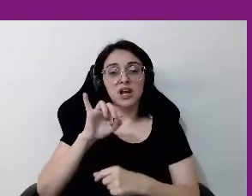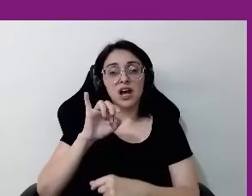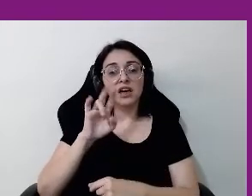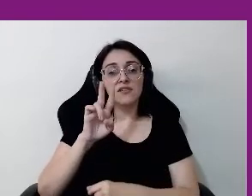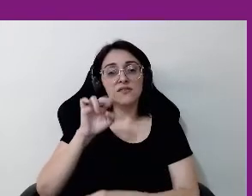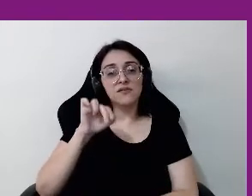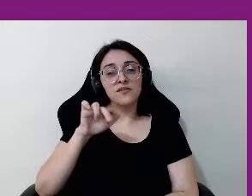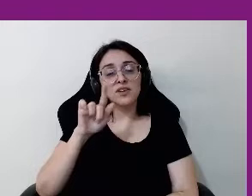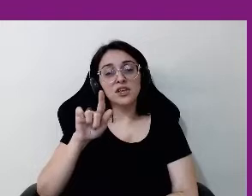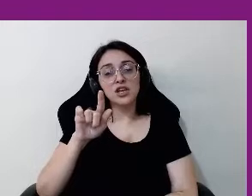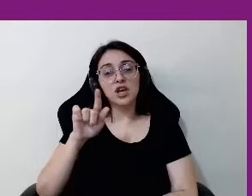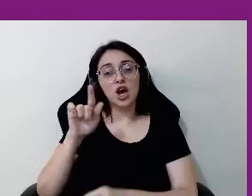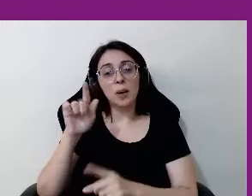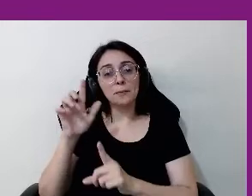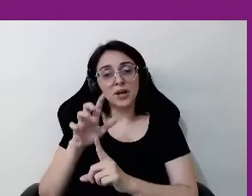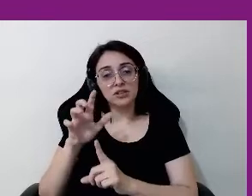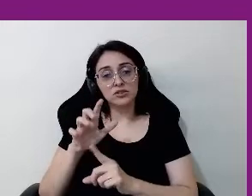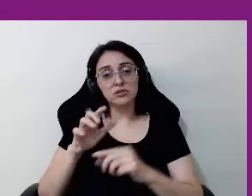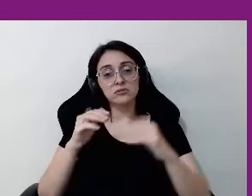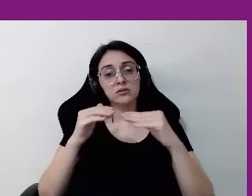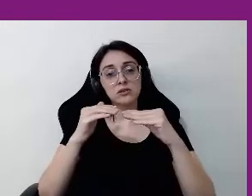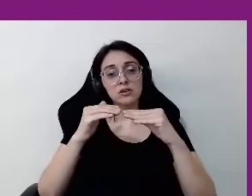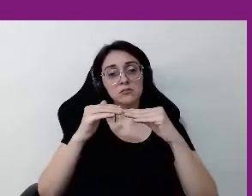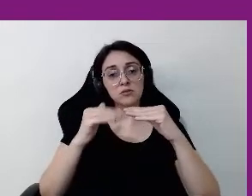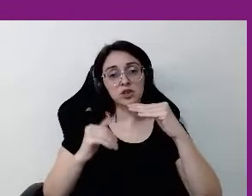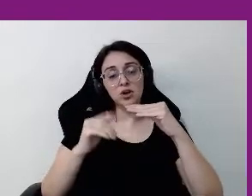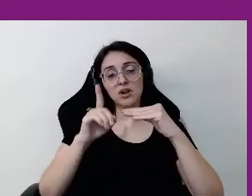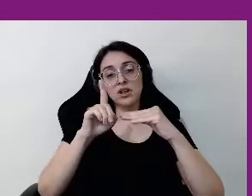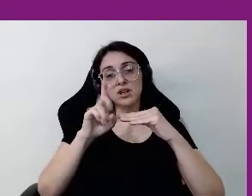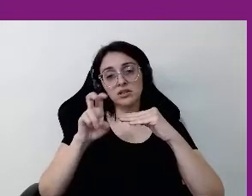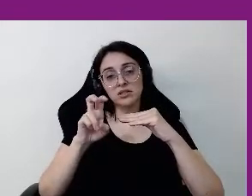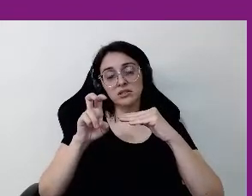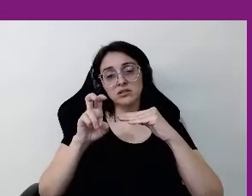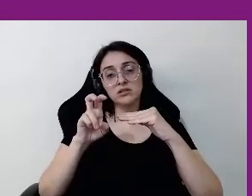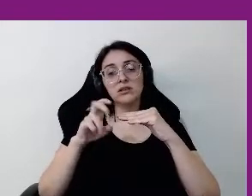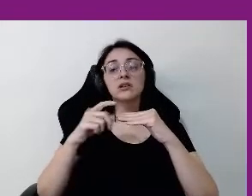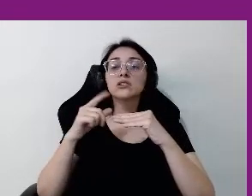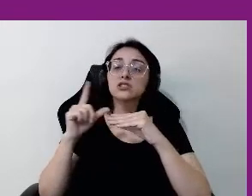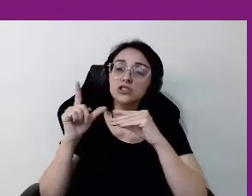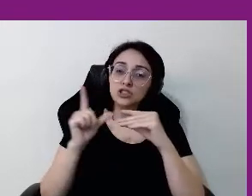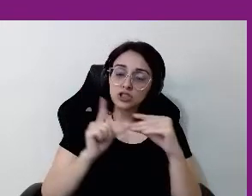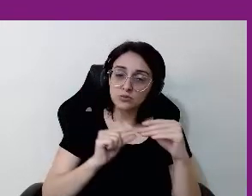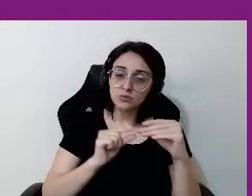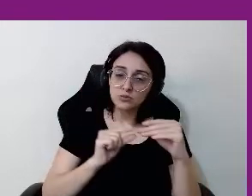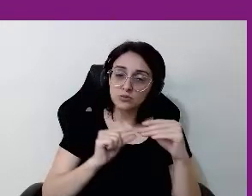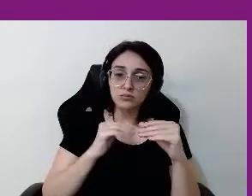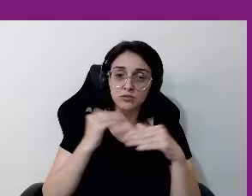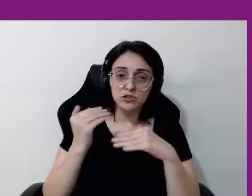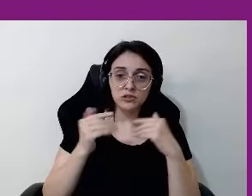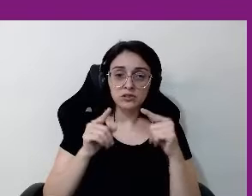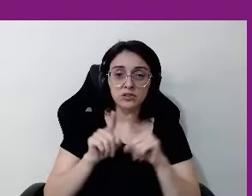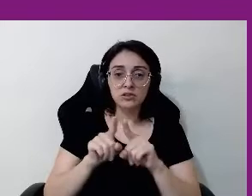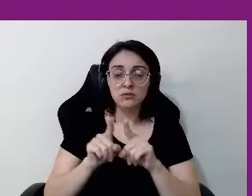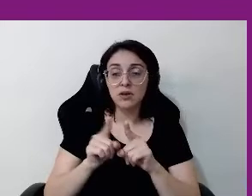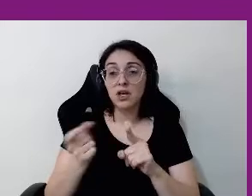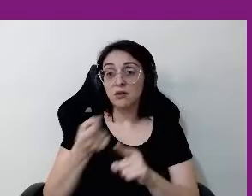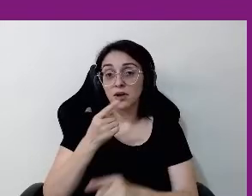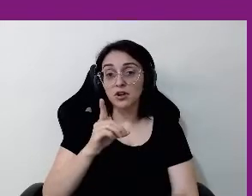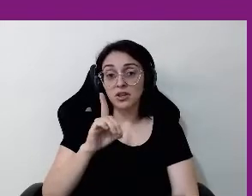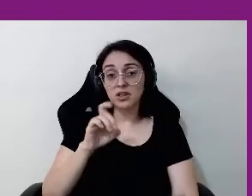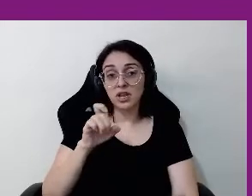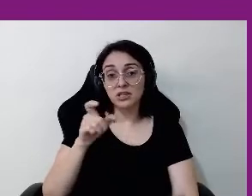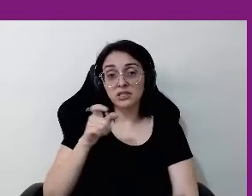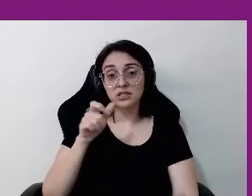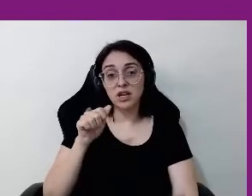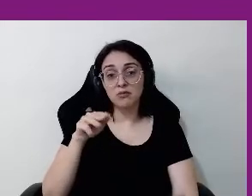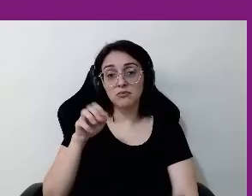tem uma meta-análise grande mostrando que diminui mortalidade, e o uso de dexametasona tem o